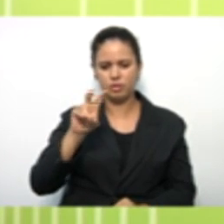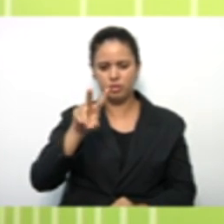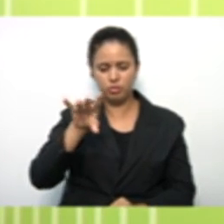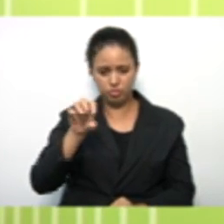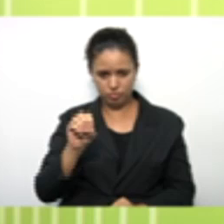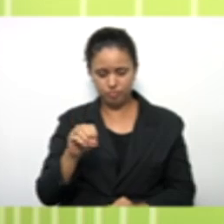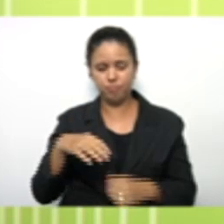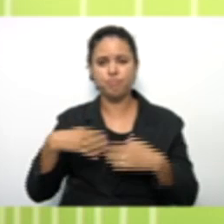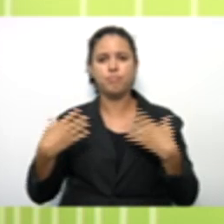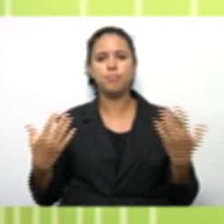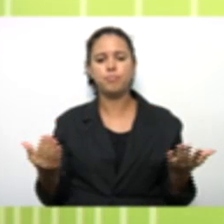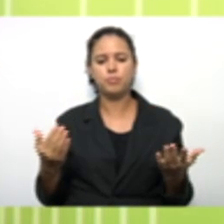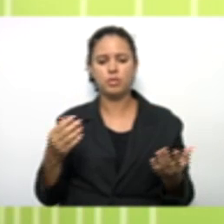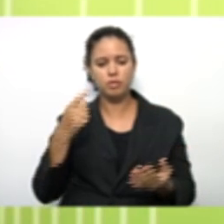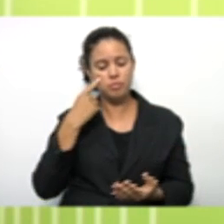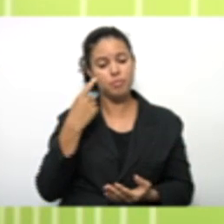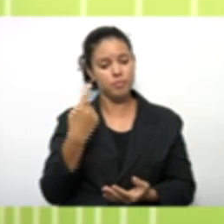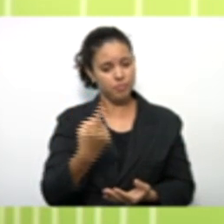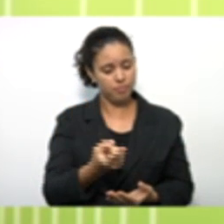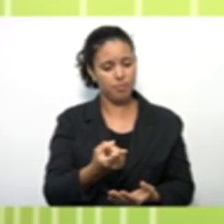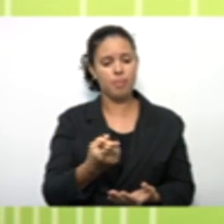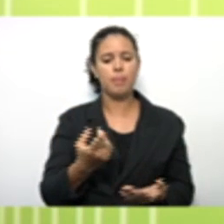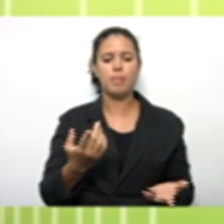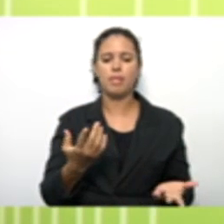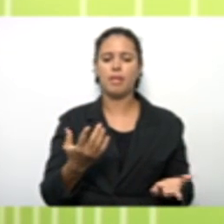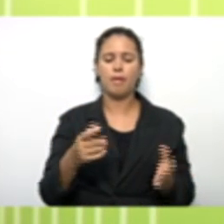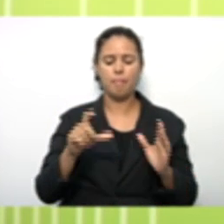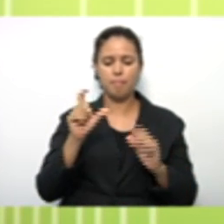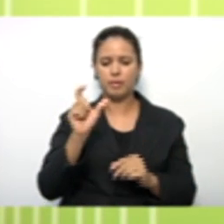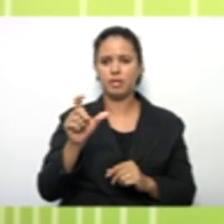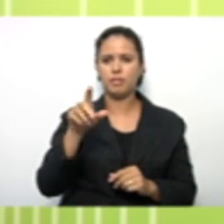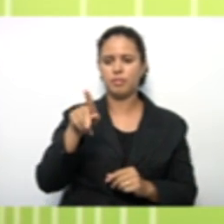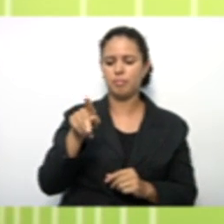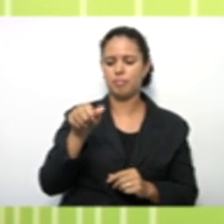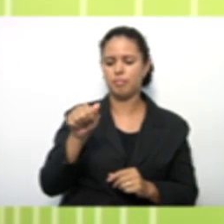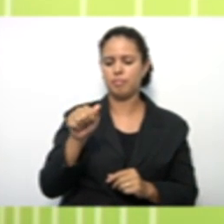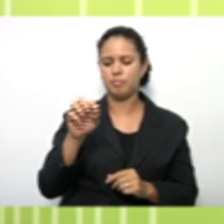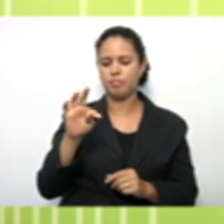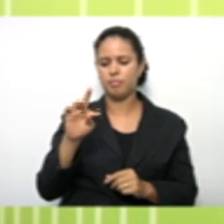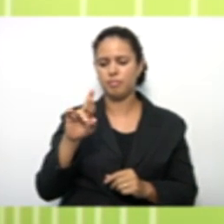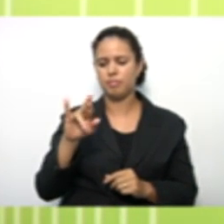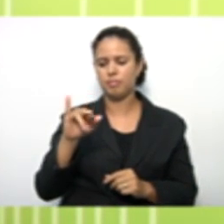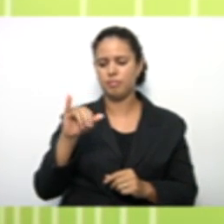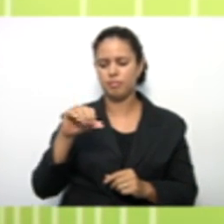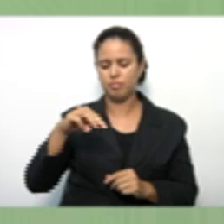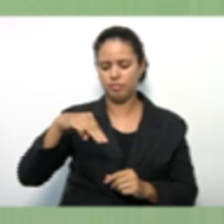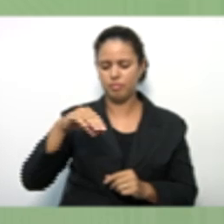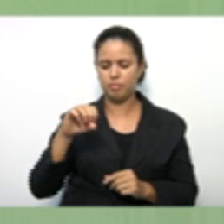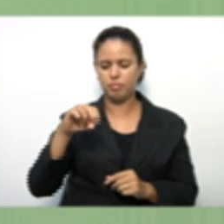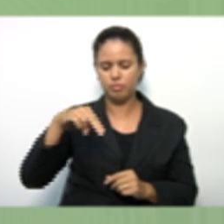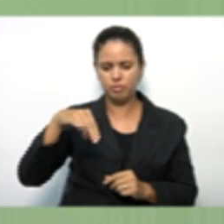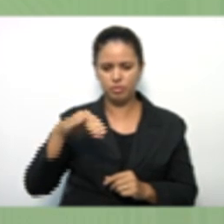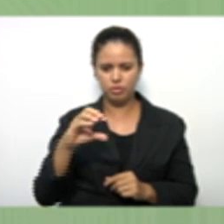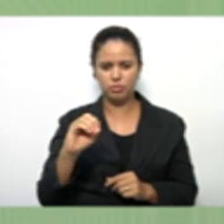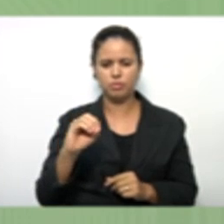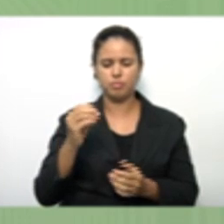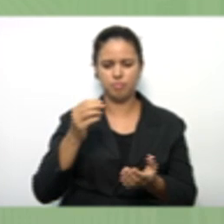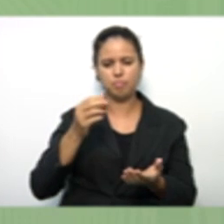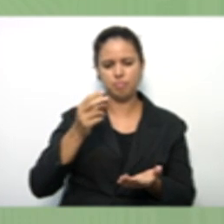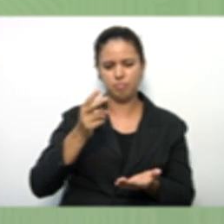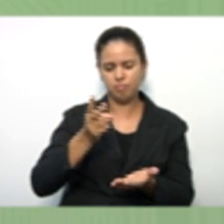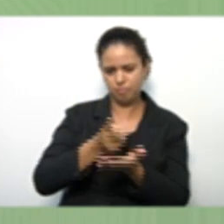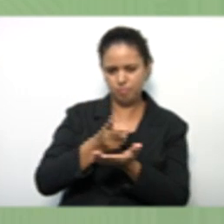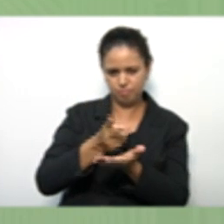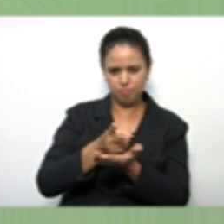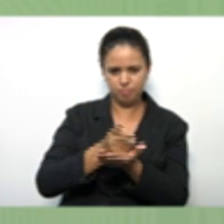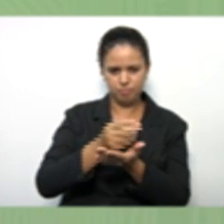estudaram um pouquinho aí, né, sobre o que é o patrimônio. Agora vamos dar continuidade nessas informações da aula de